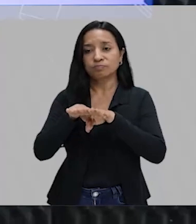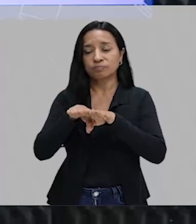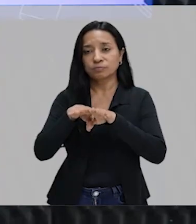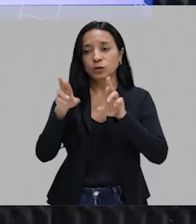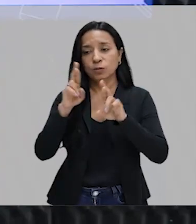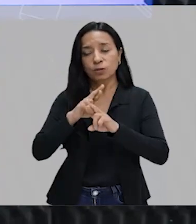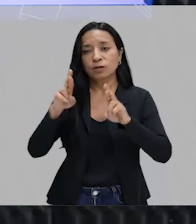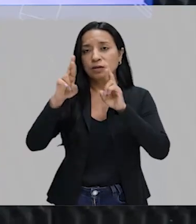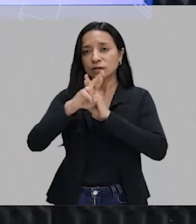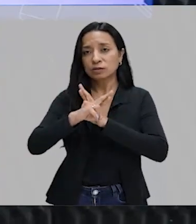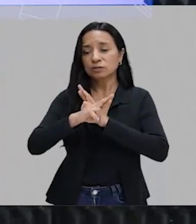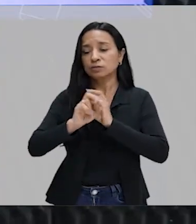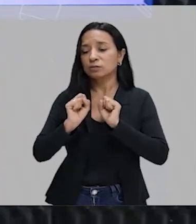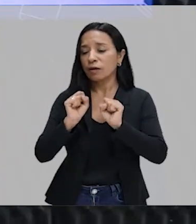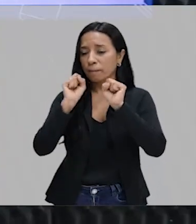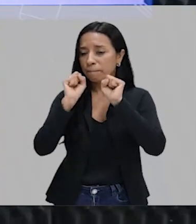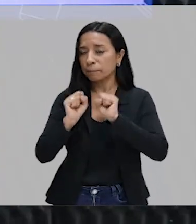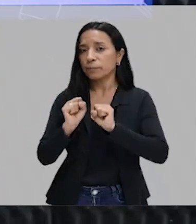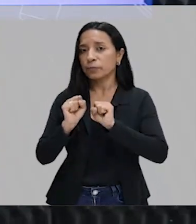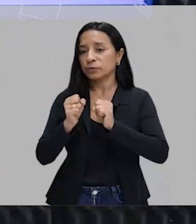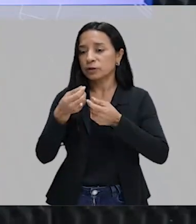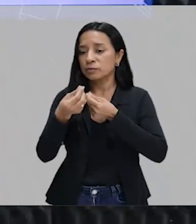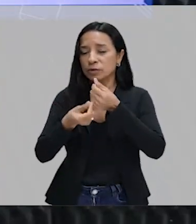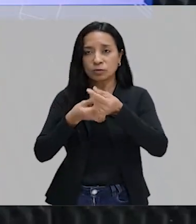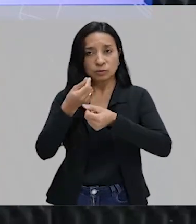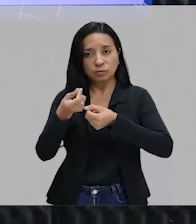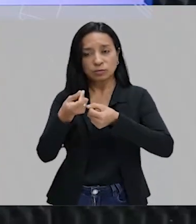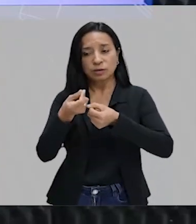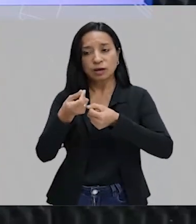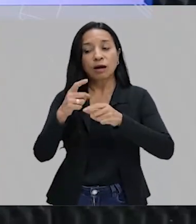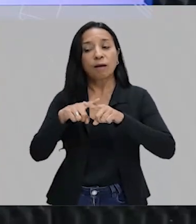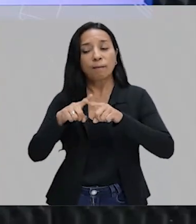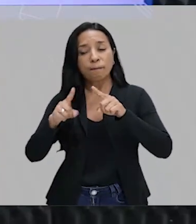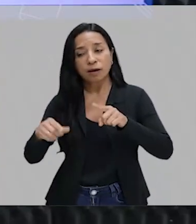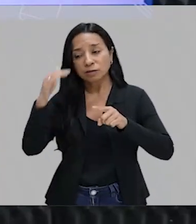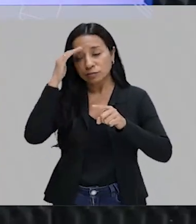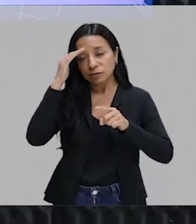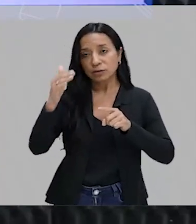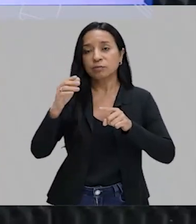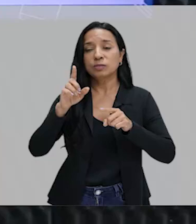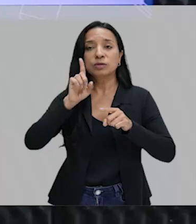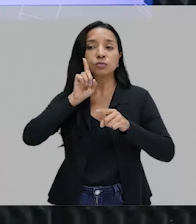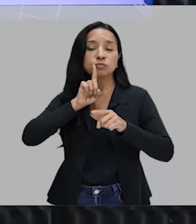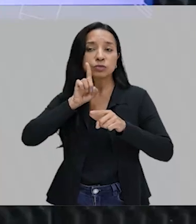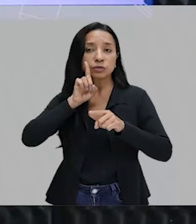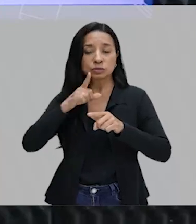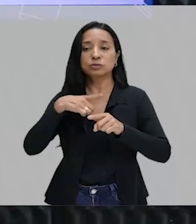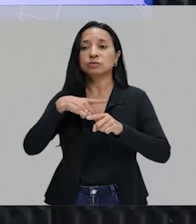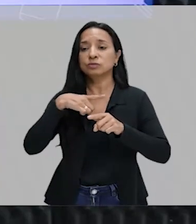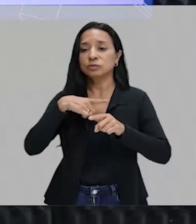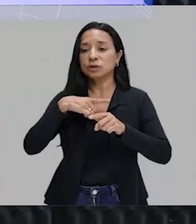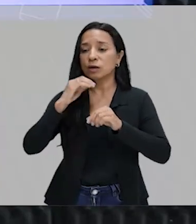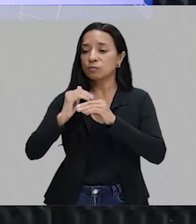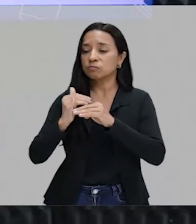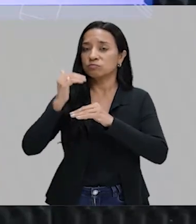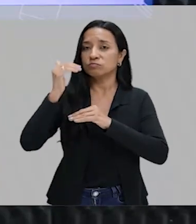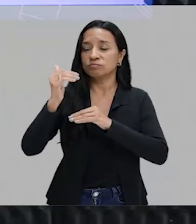econômicas. Mas militarmente, os Estados Unidos ainda têm uma hegemonia. Então, acredita-se que a partir de